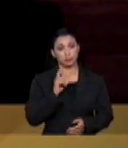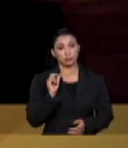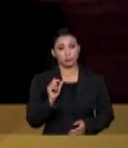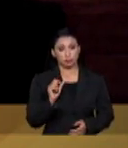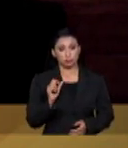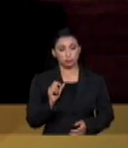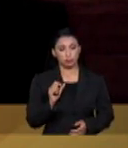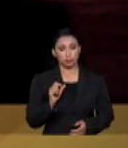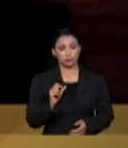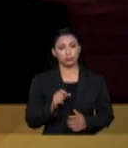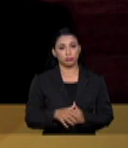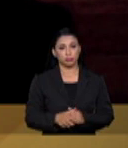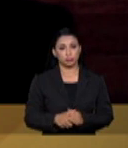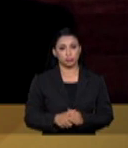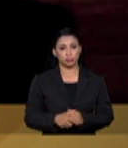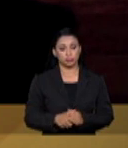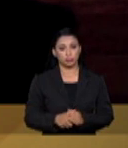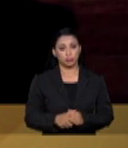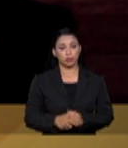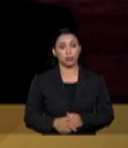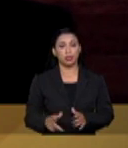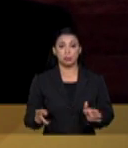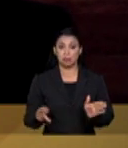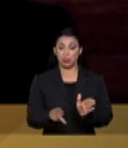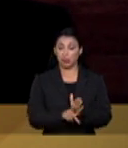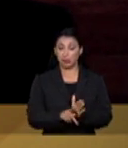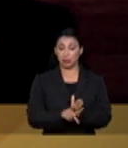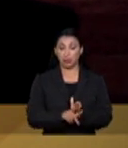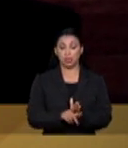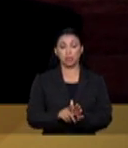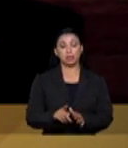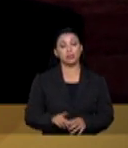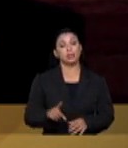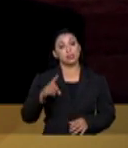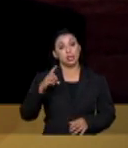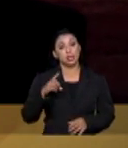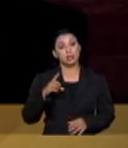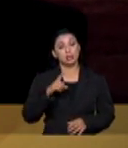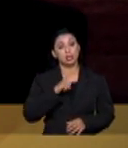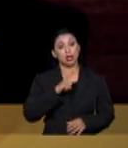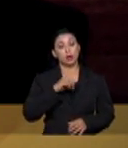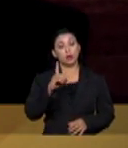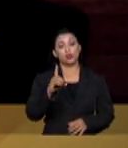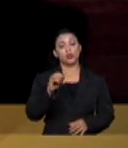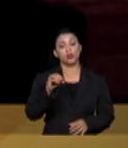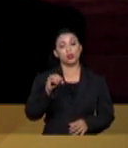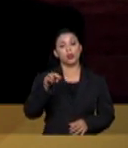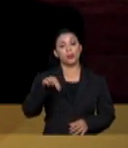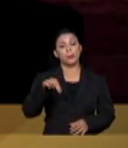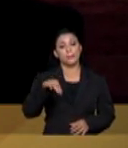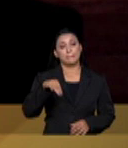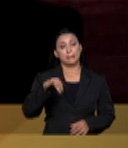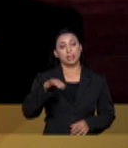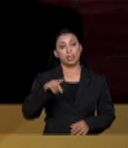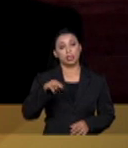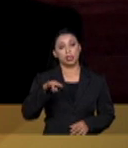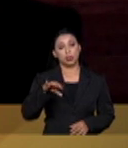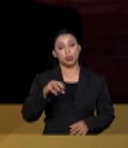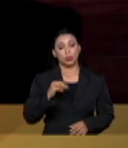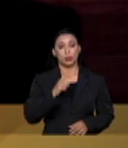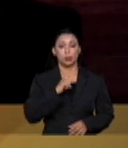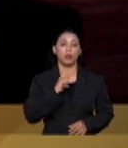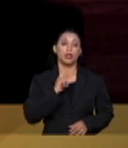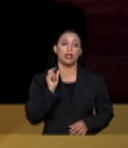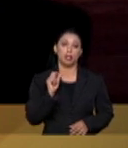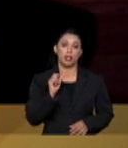de uma das faculdades inerentes ao domínio escreveu Orlando Gomes na obra direitos reais que tive a honra